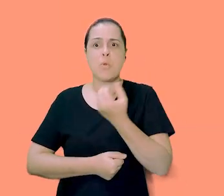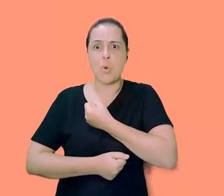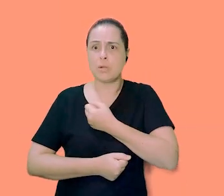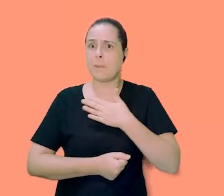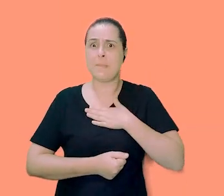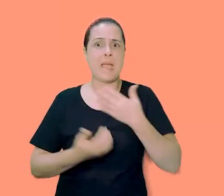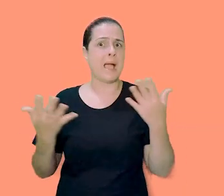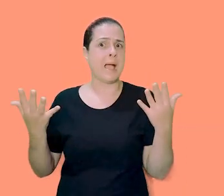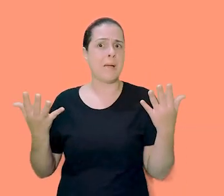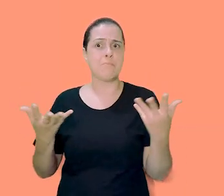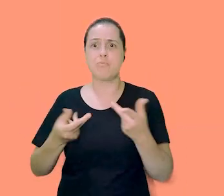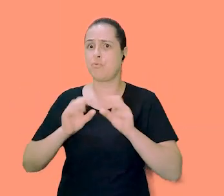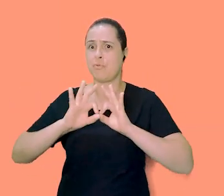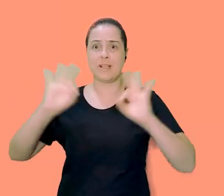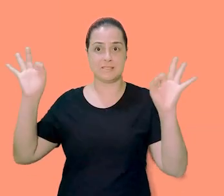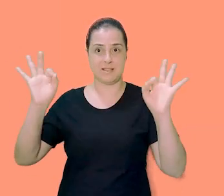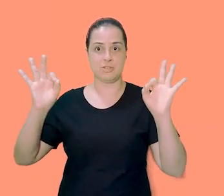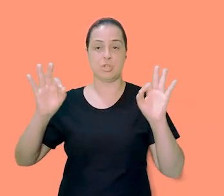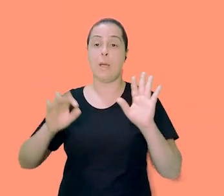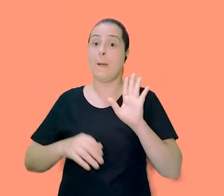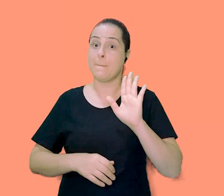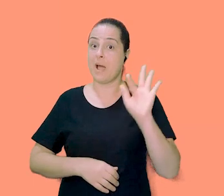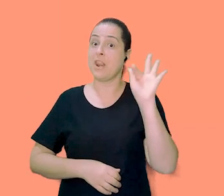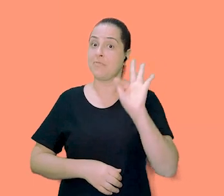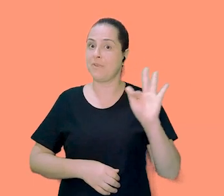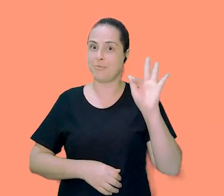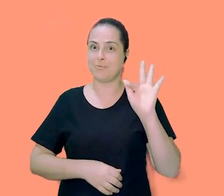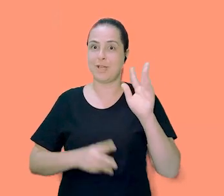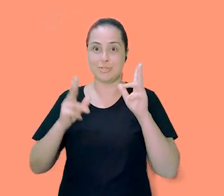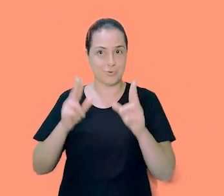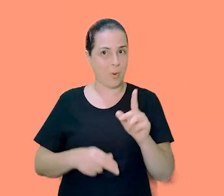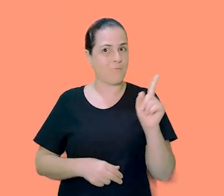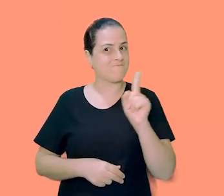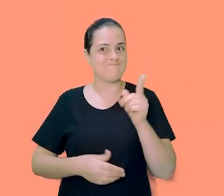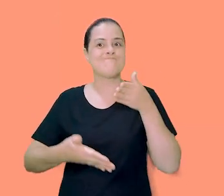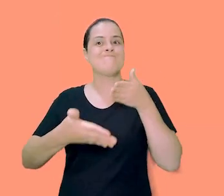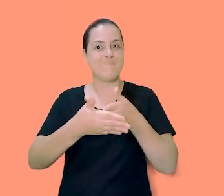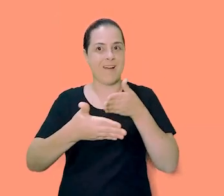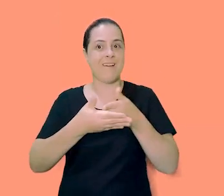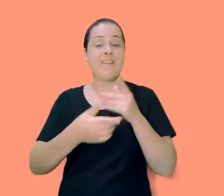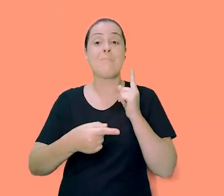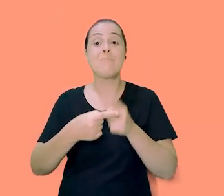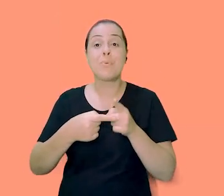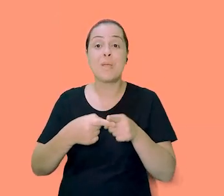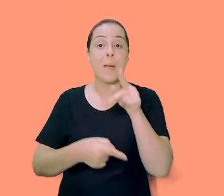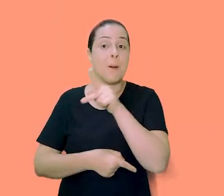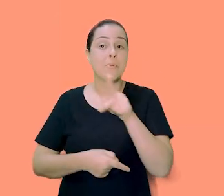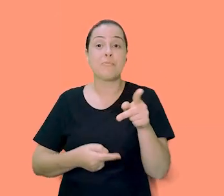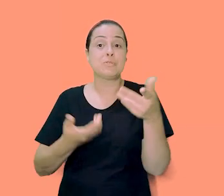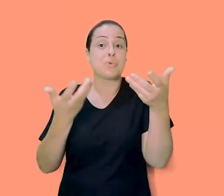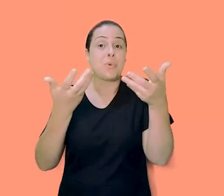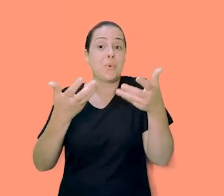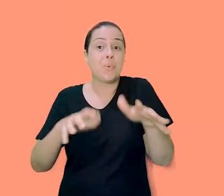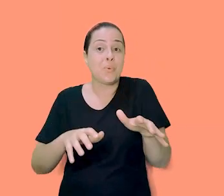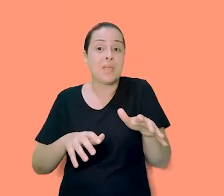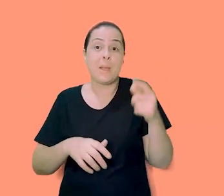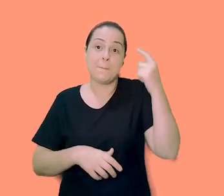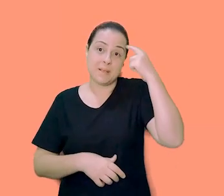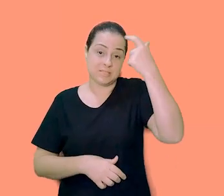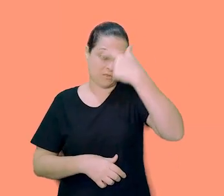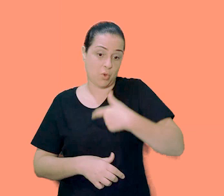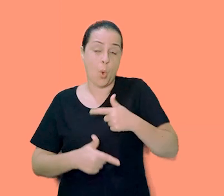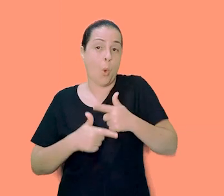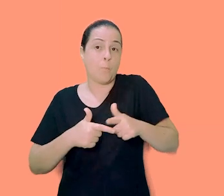excelentes. Na faculdade, aí já não foi a mesma coisa. Na faculdade eu enfrentei barreiras, porque os professores não queriam o problema na sala de